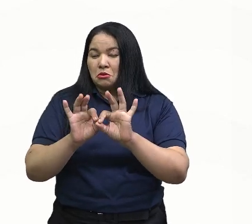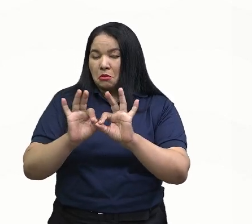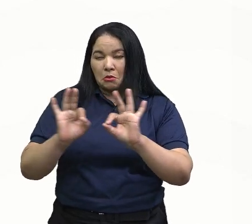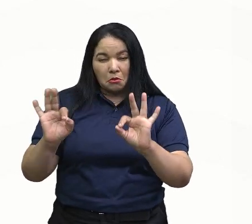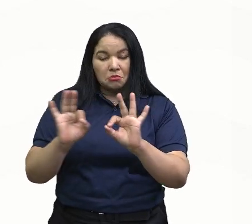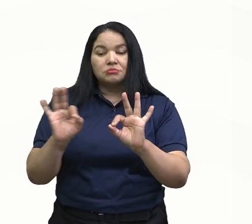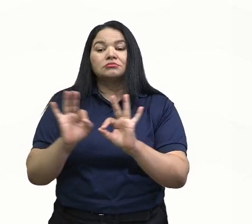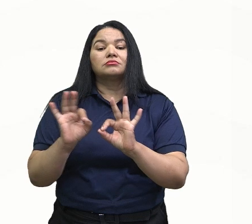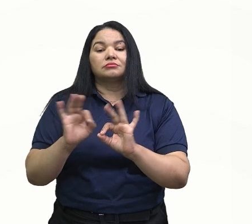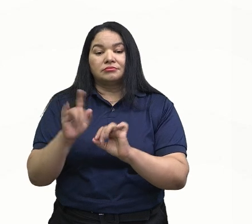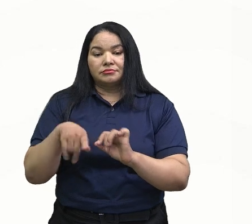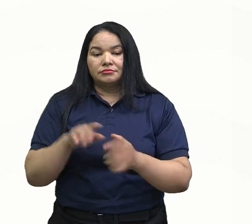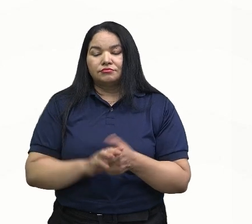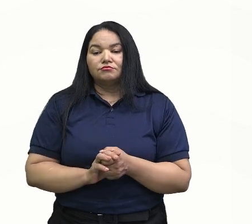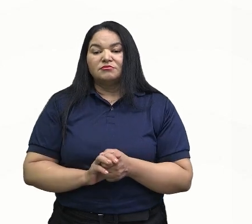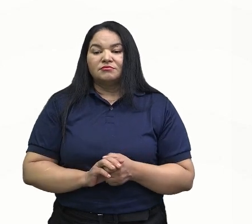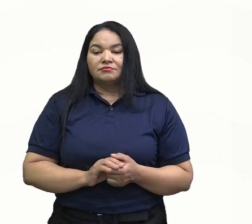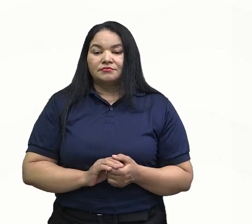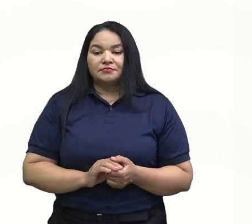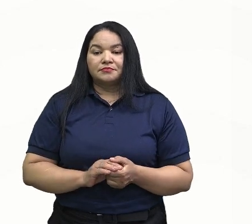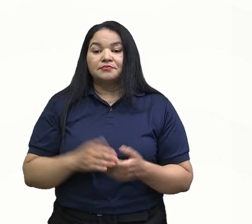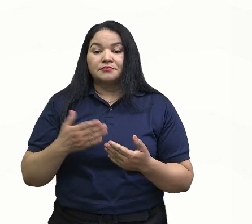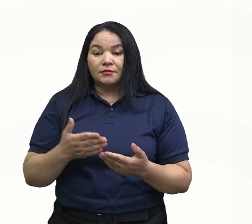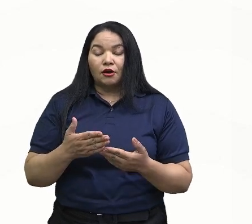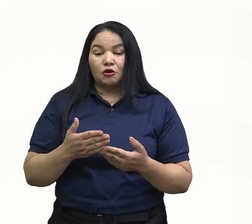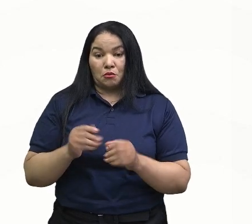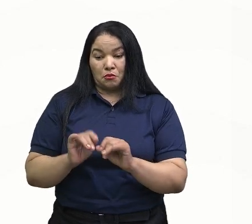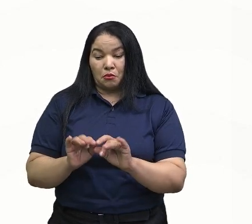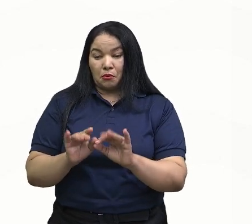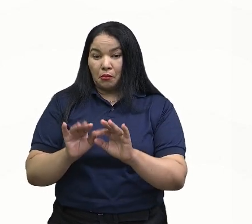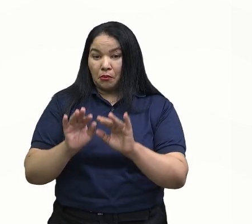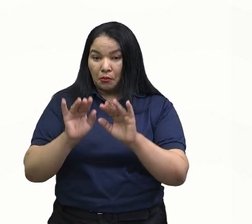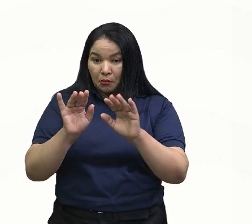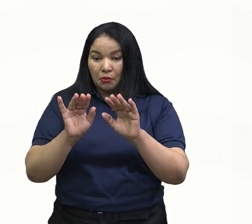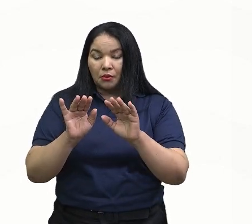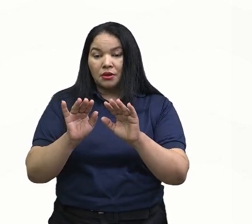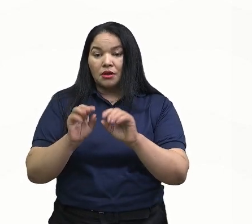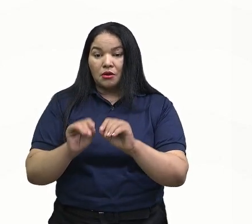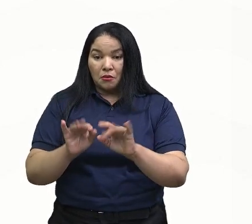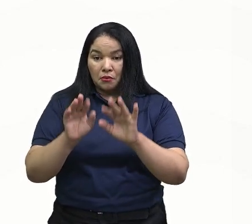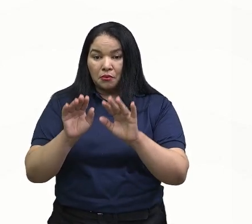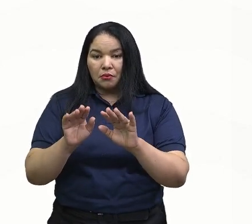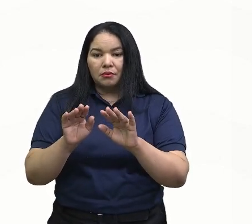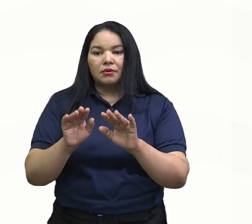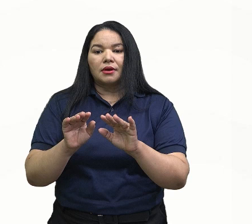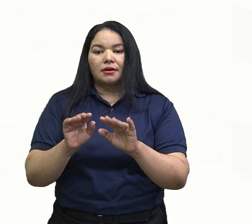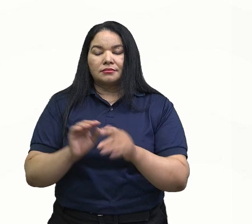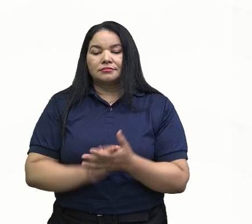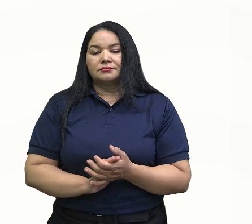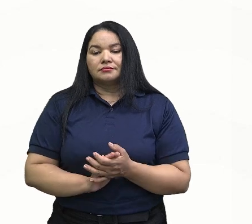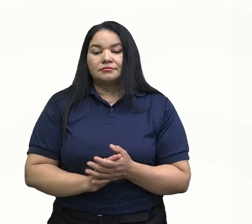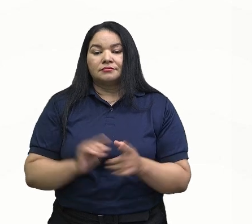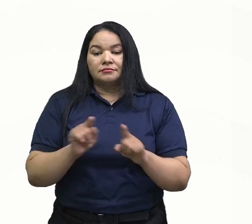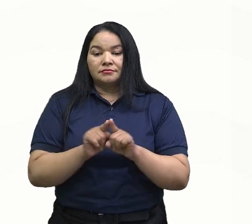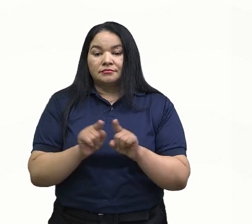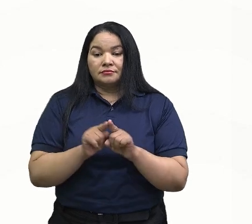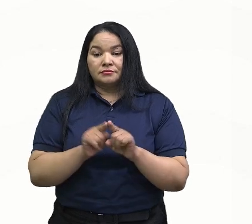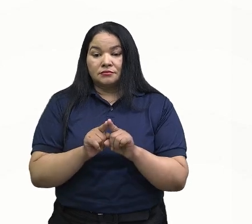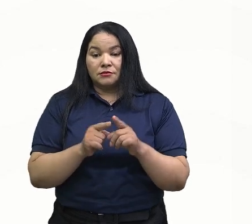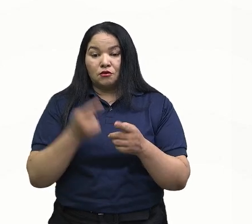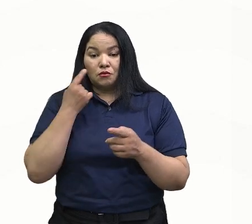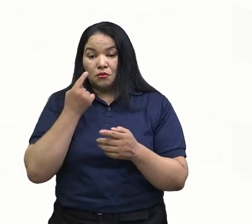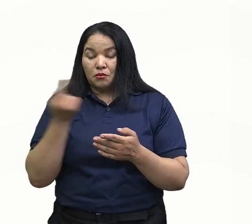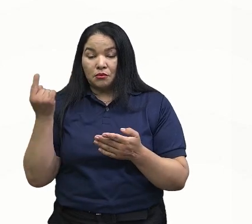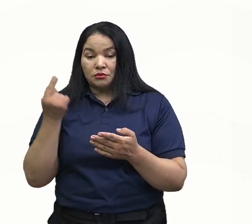outro. Então o ponto de ebulição vai ser quando passa do líquido para o gás. Já aqui, ó, os gases, da mesma forma,